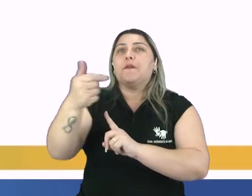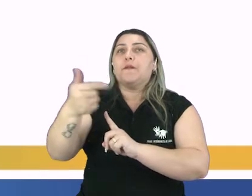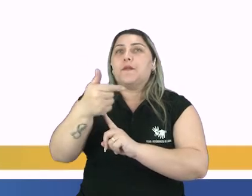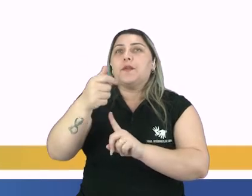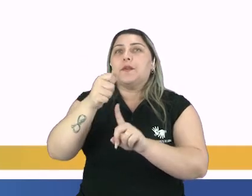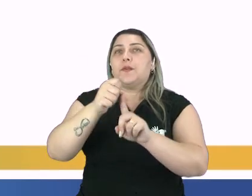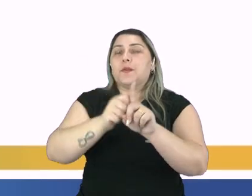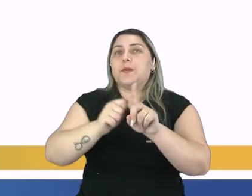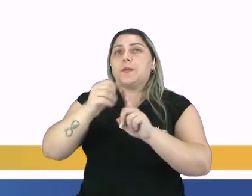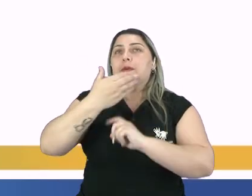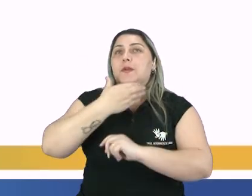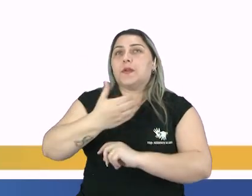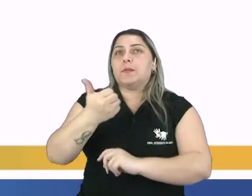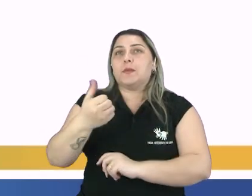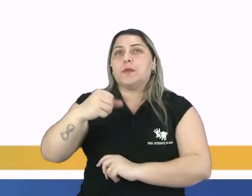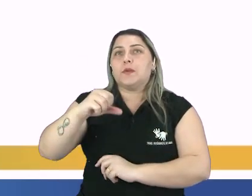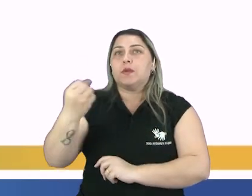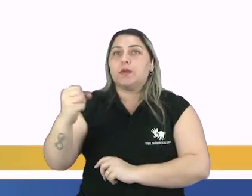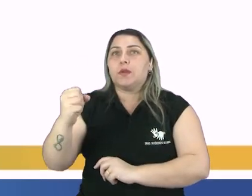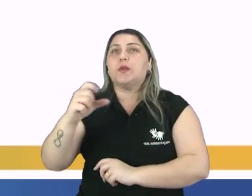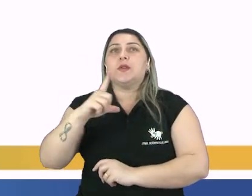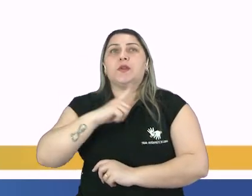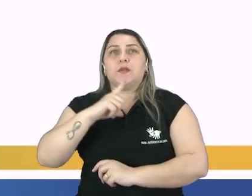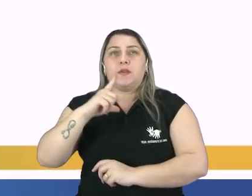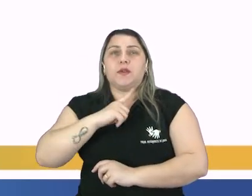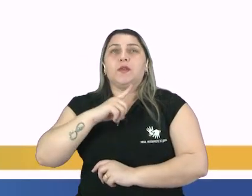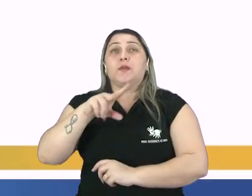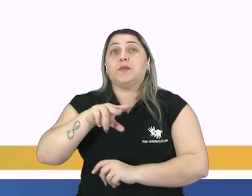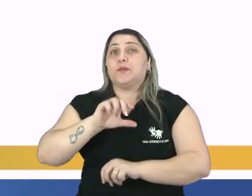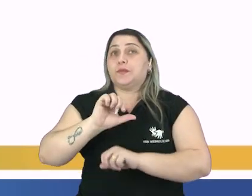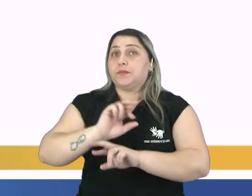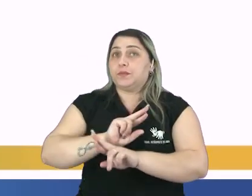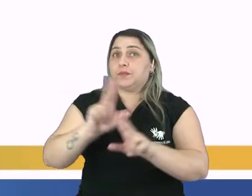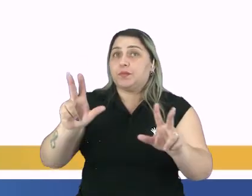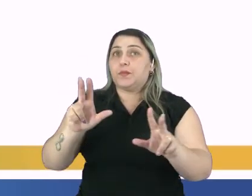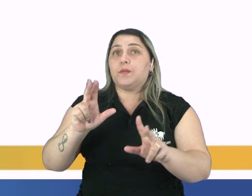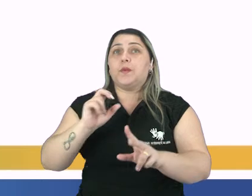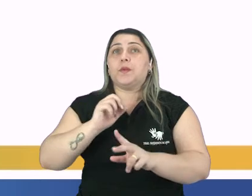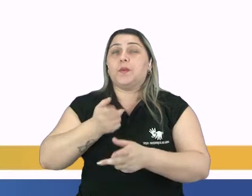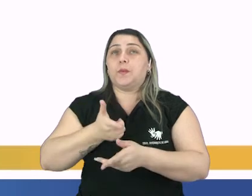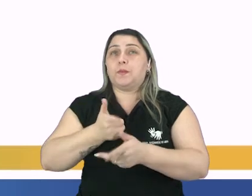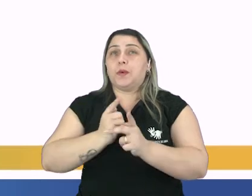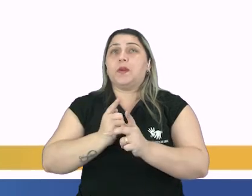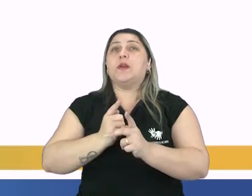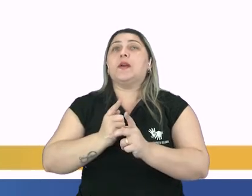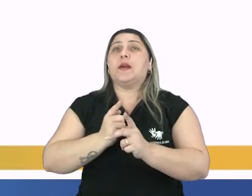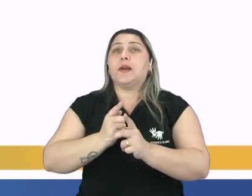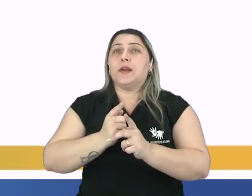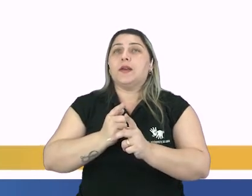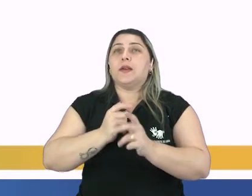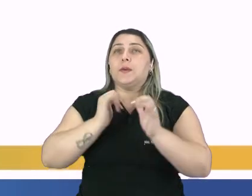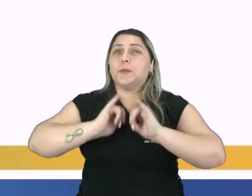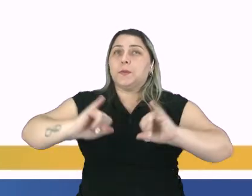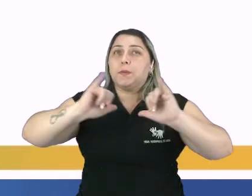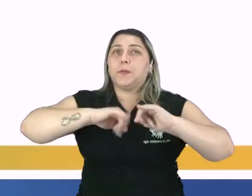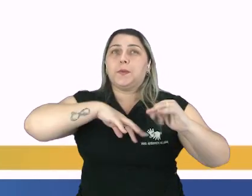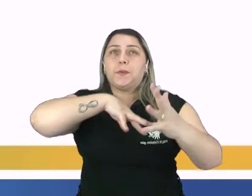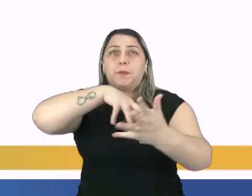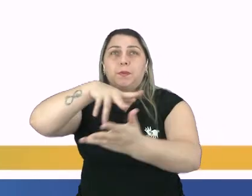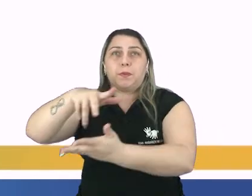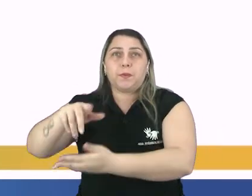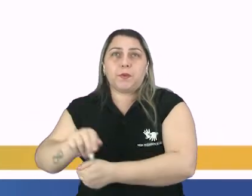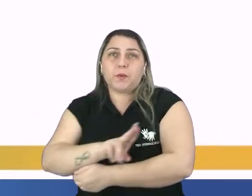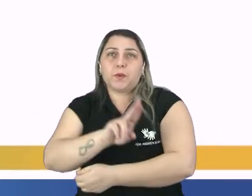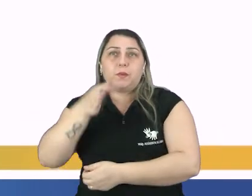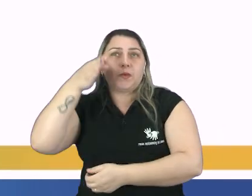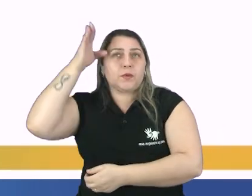de dezembro de 1988 tiveram um efeito contrário. O assassinato estampou manchetes no mundo inteiro